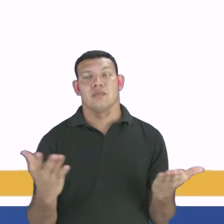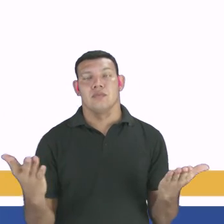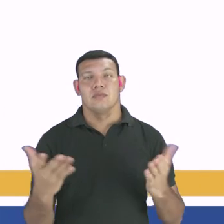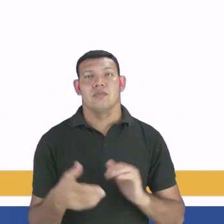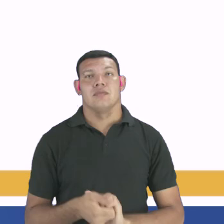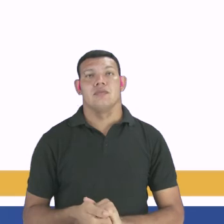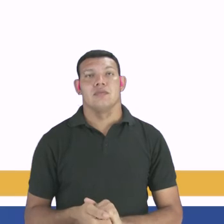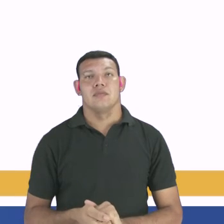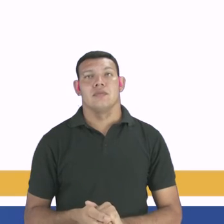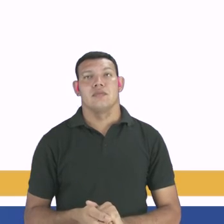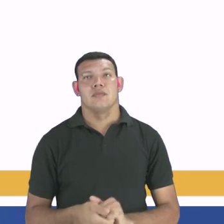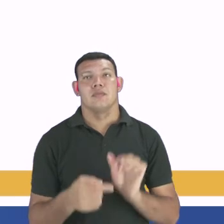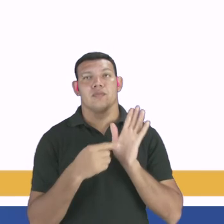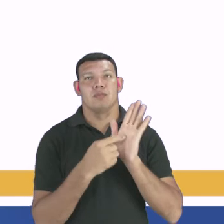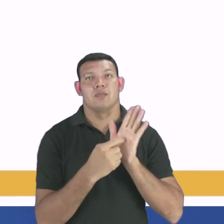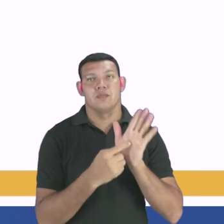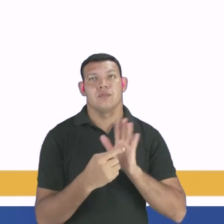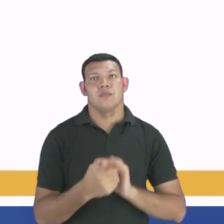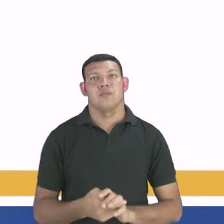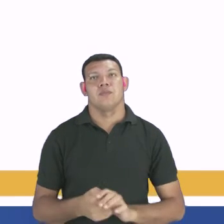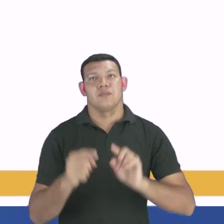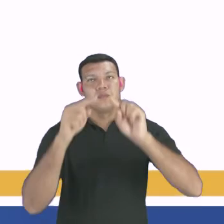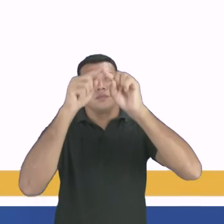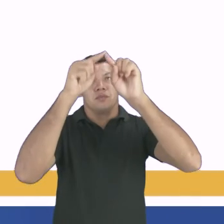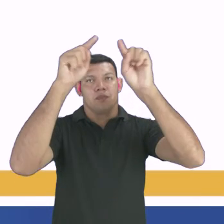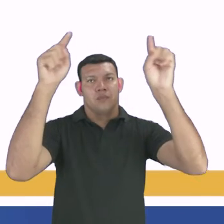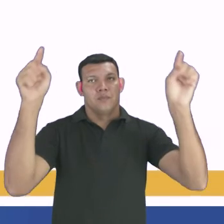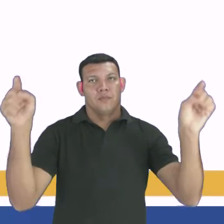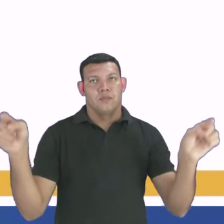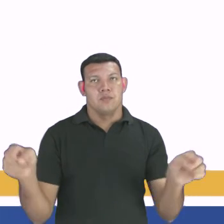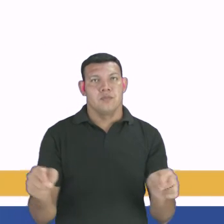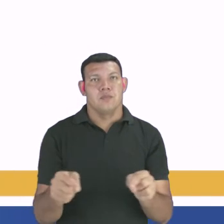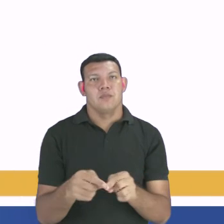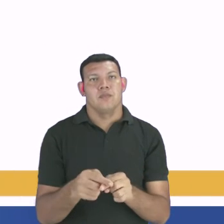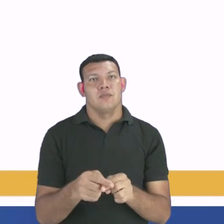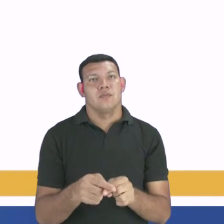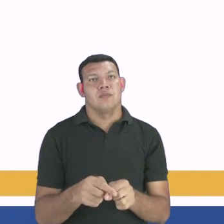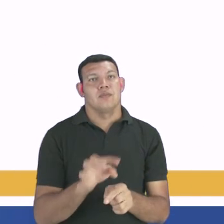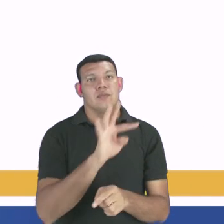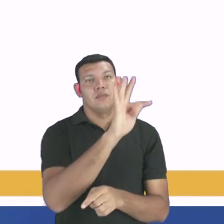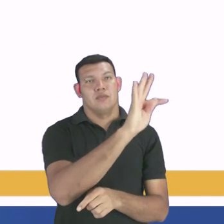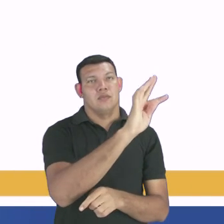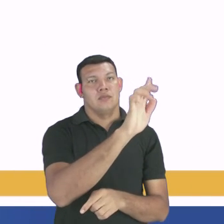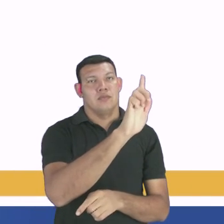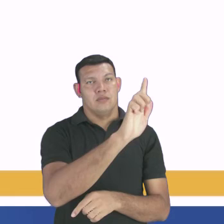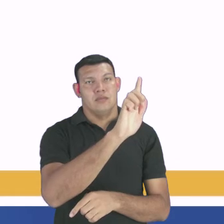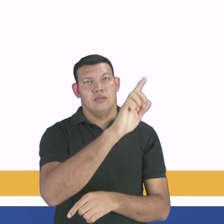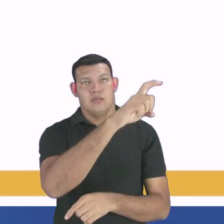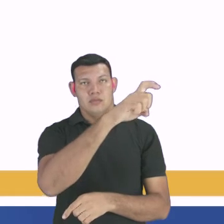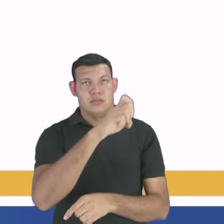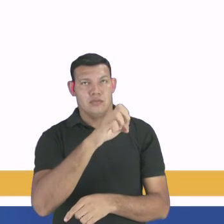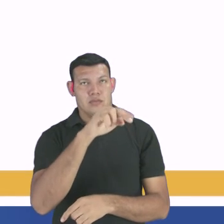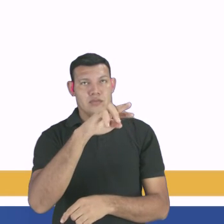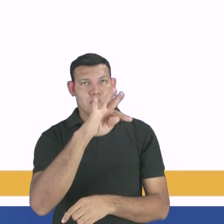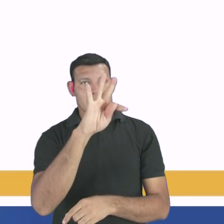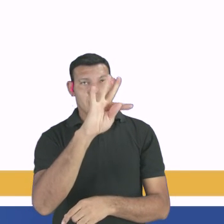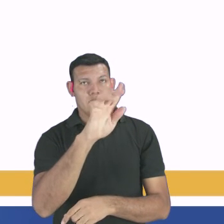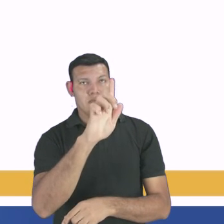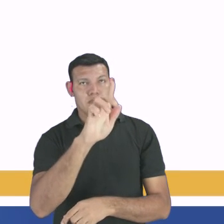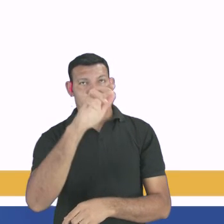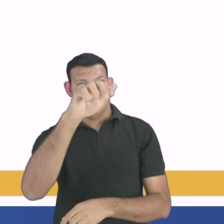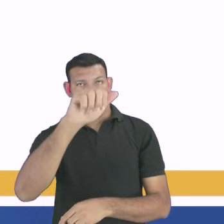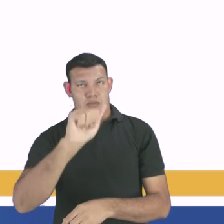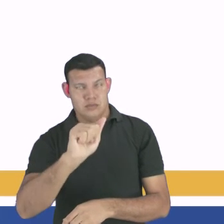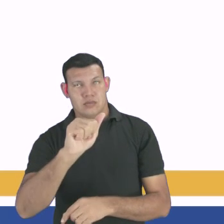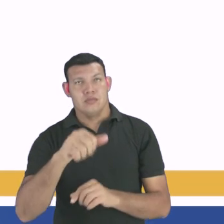escrever da seguinte maneira que a tangente de x é igual à tangente de ar e isso nos diz que o